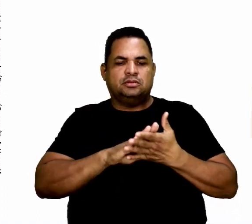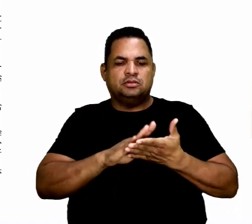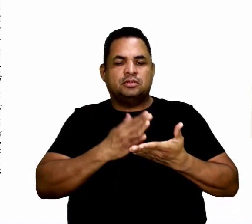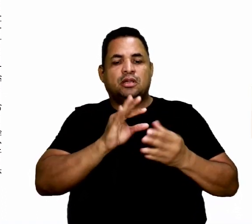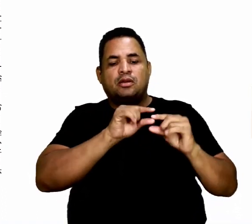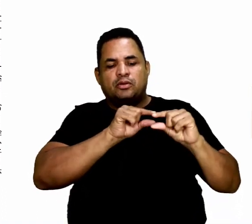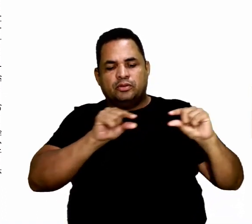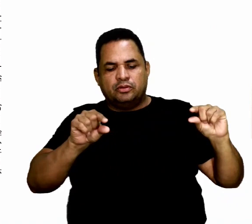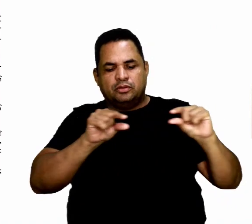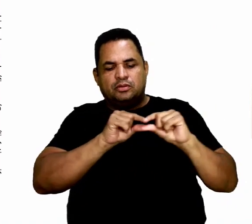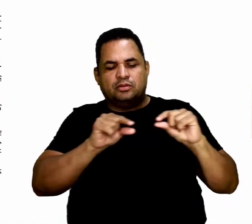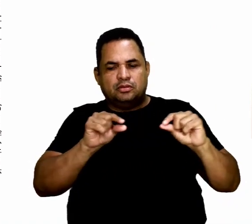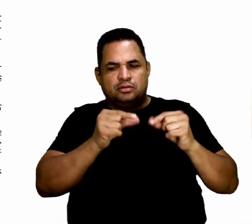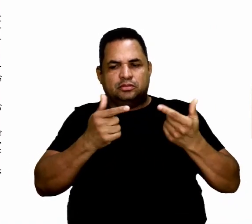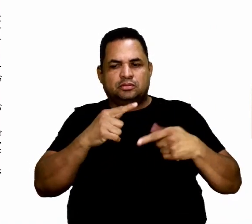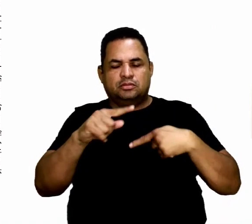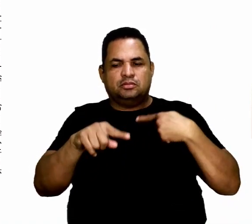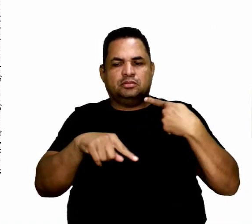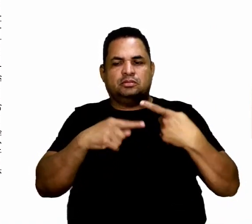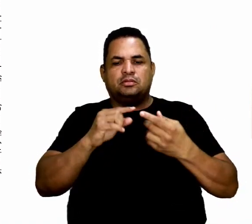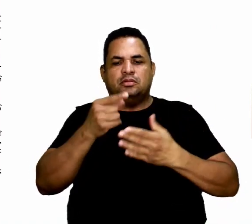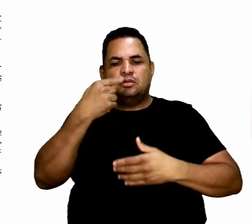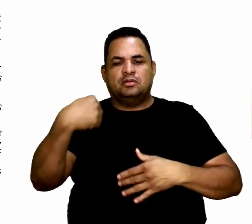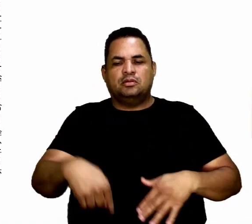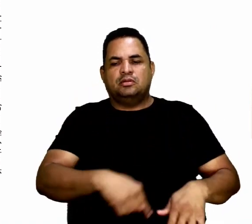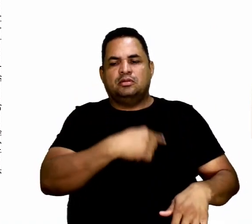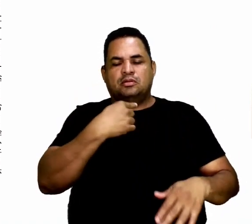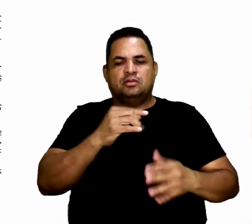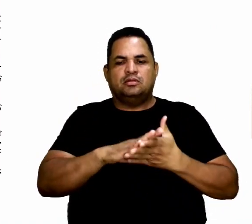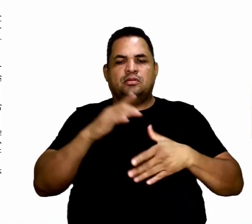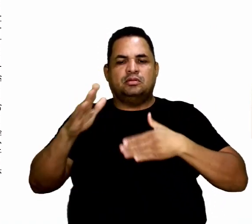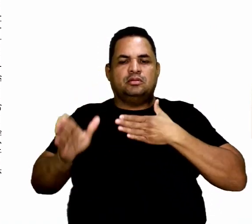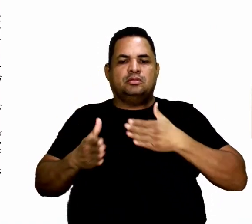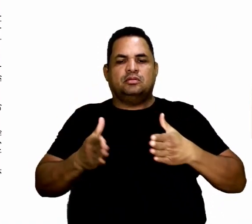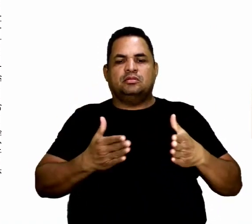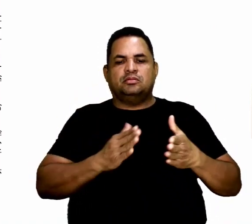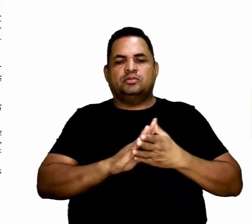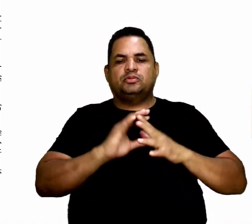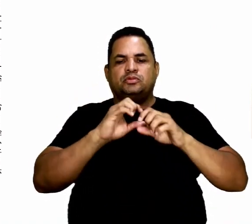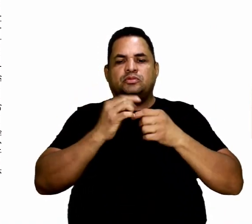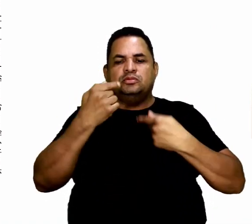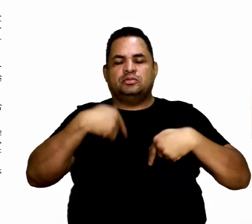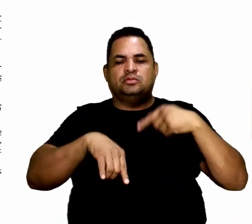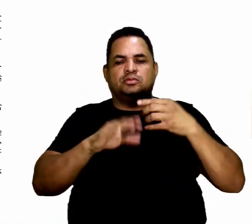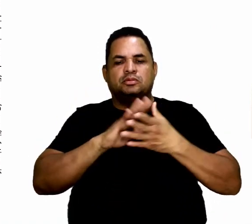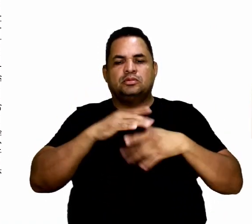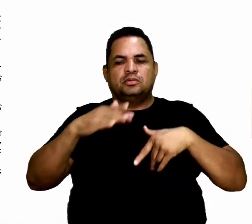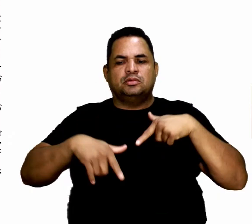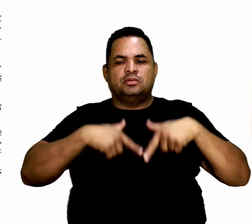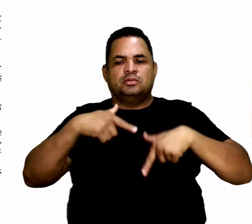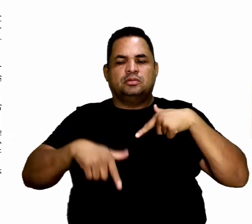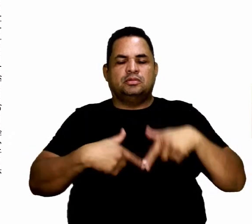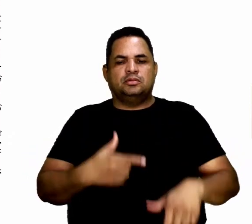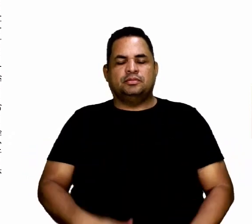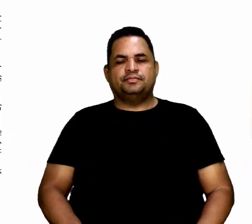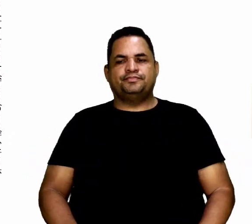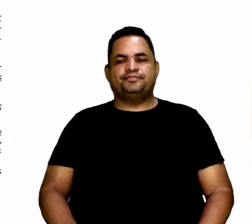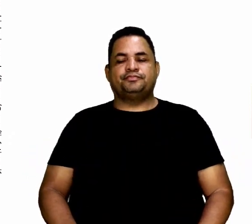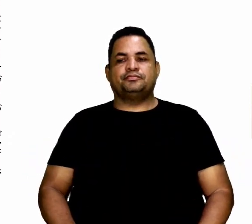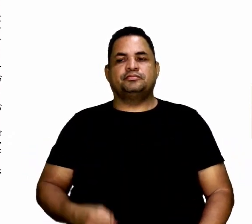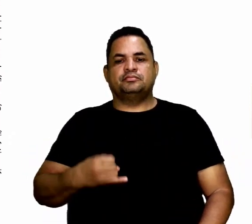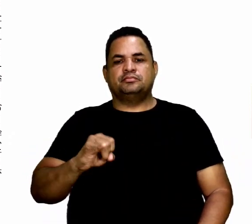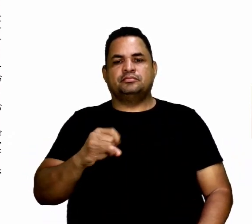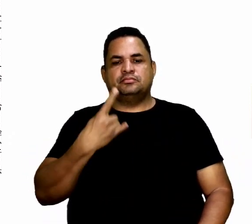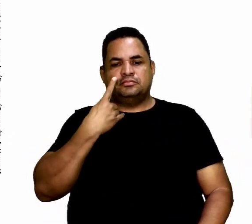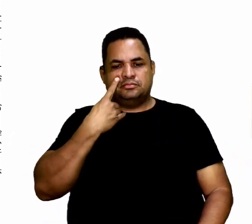maiores, que são os vasos linfáticos que vão estar circulando e acionando todo esse sistema para ele estar operando. Exatamente. Então, se você ver essa